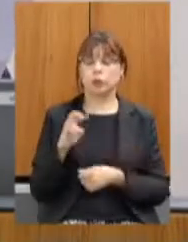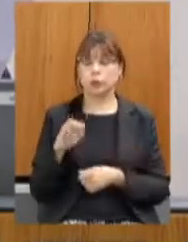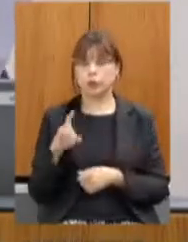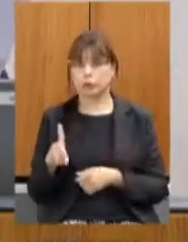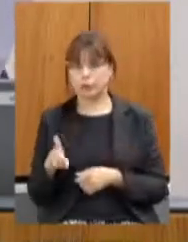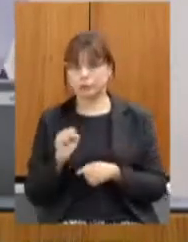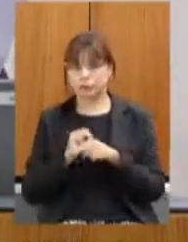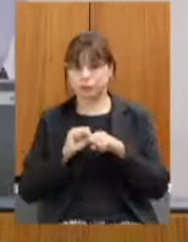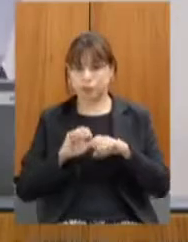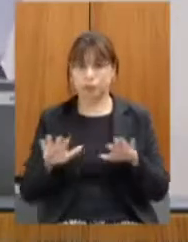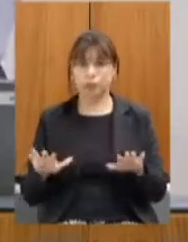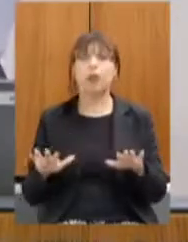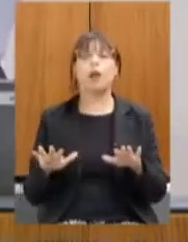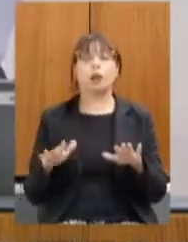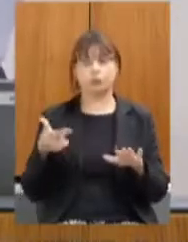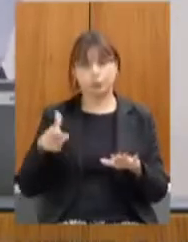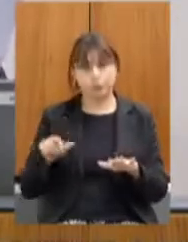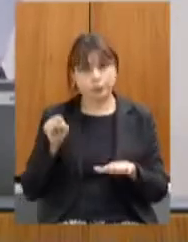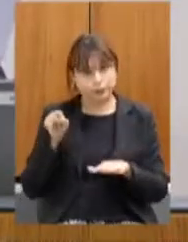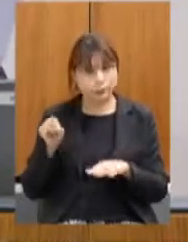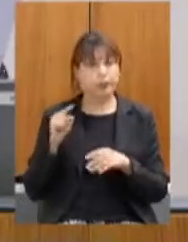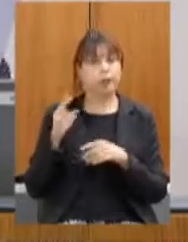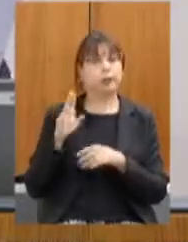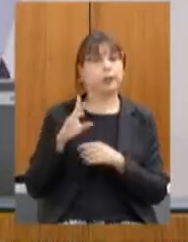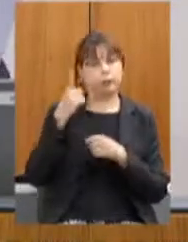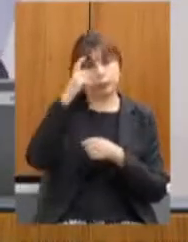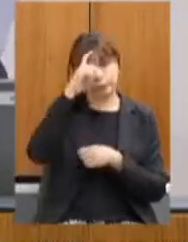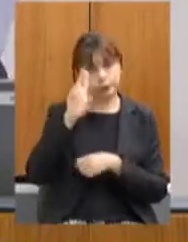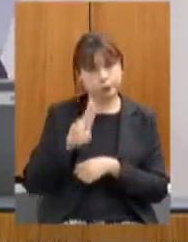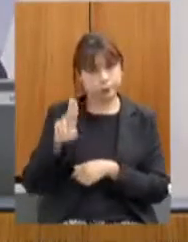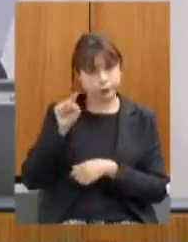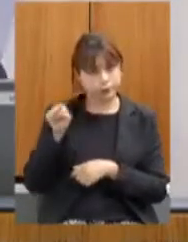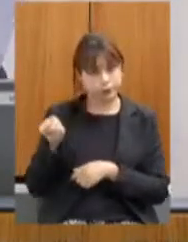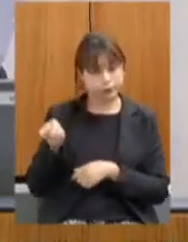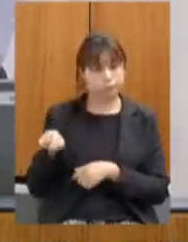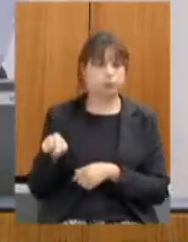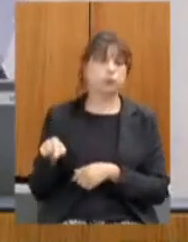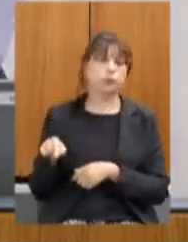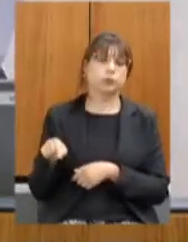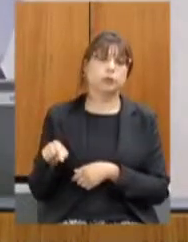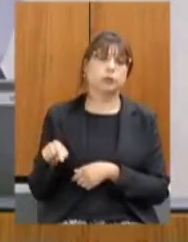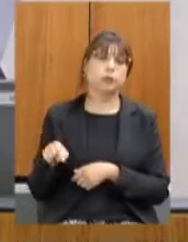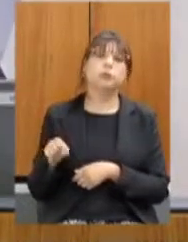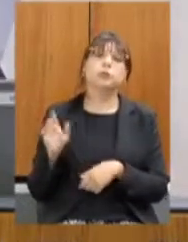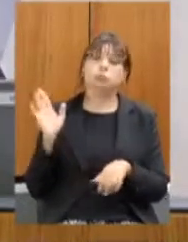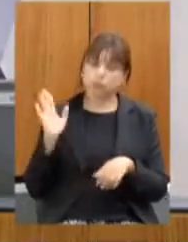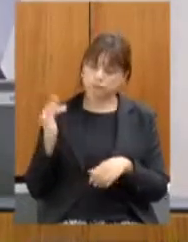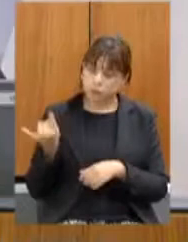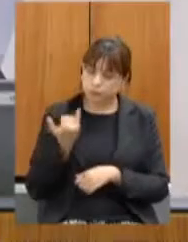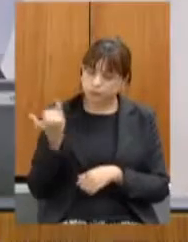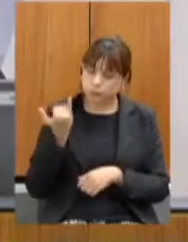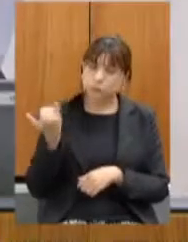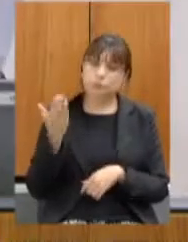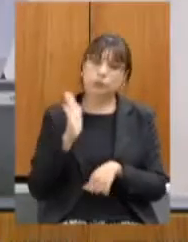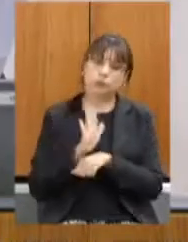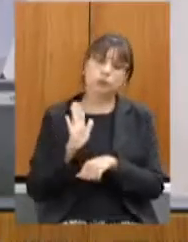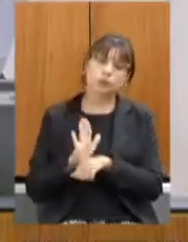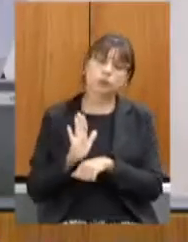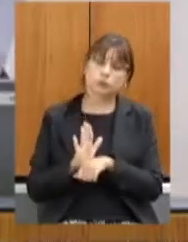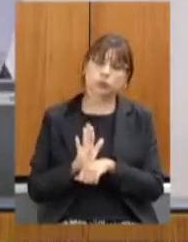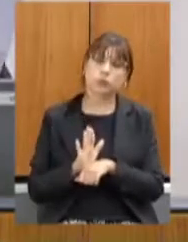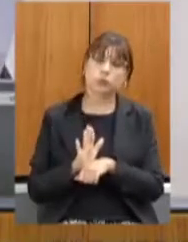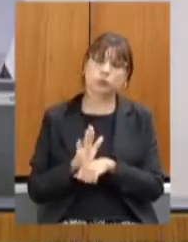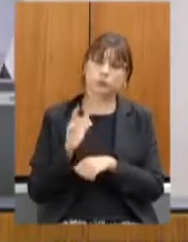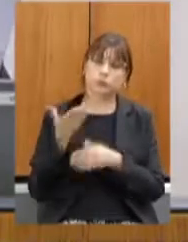mais uma vez o Hospital Universitário Clemente Faria foi ferramenta essencial na assistência dos pacientes acometidos pelo